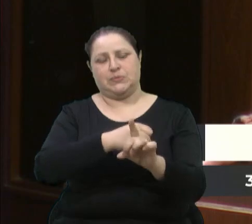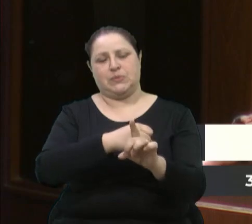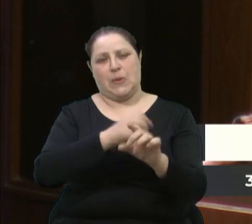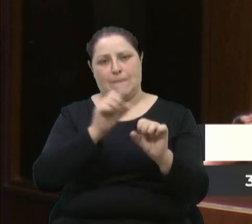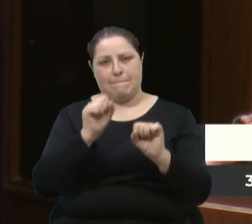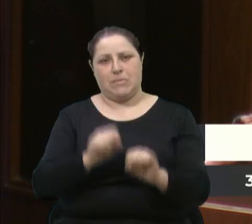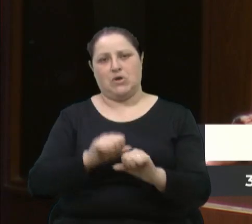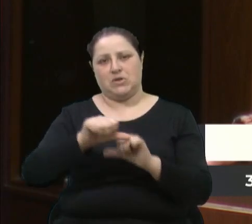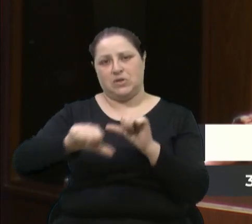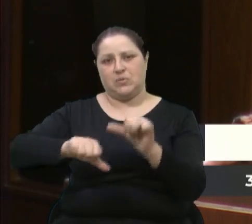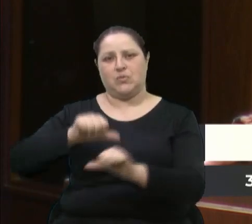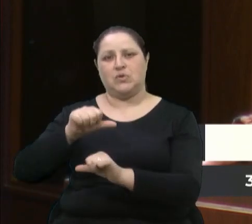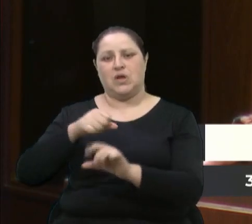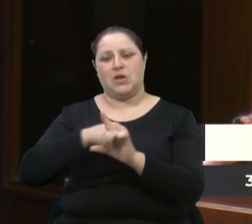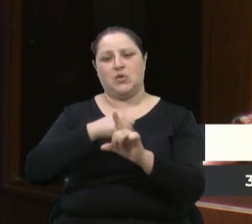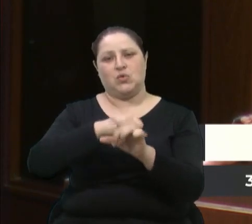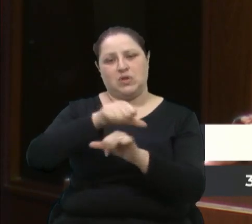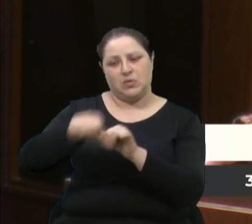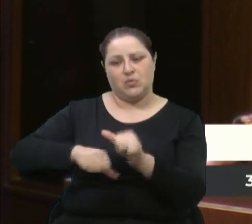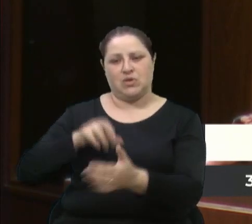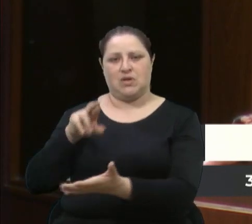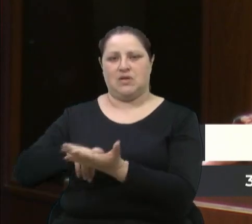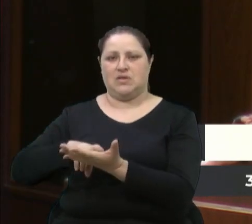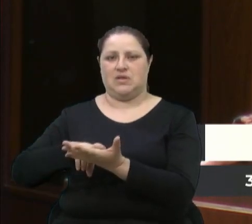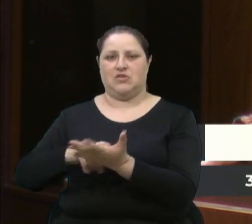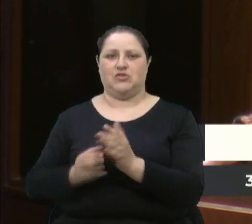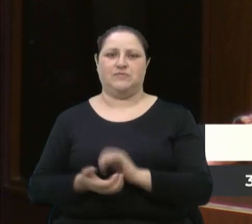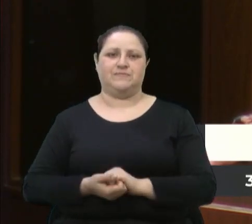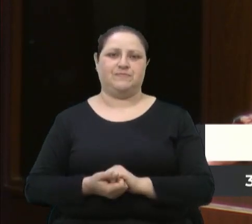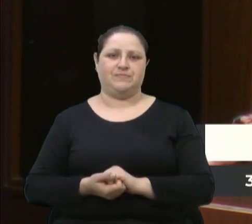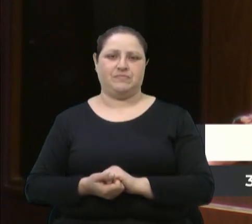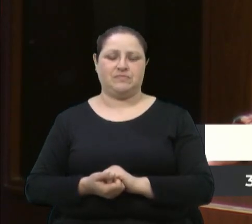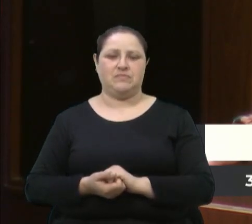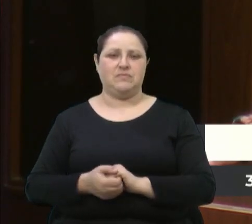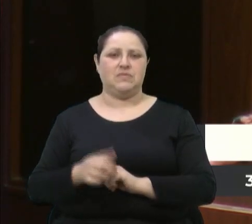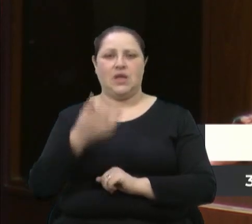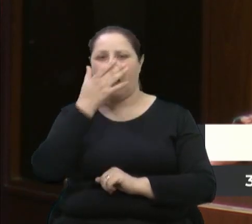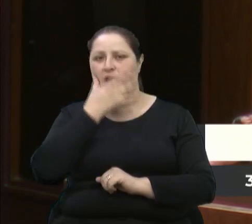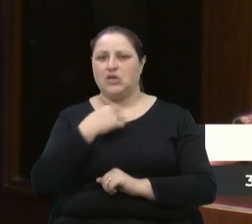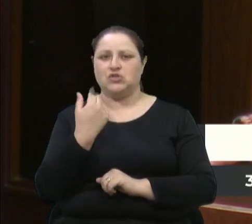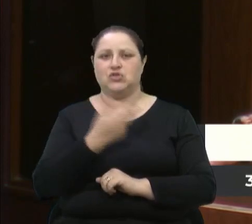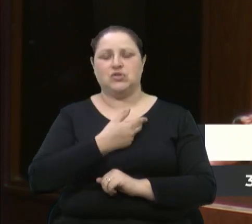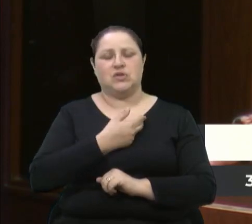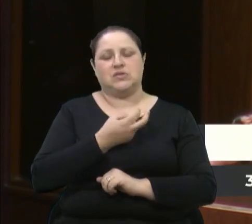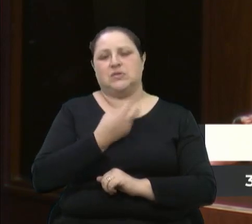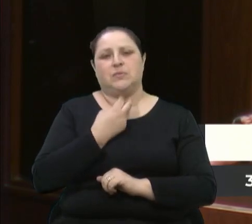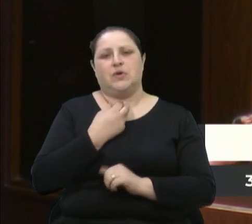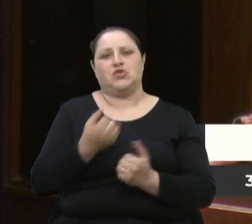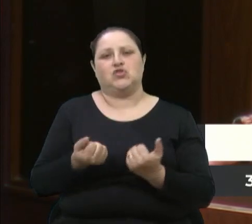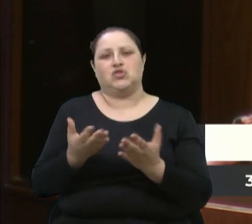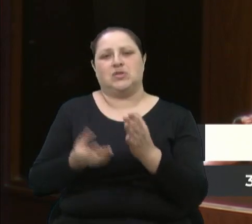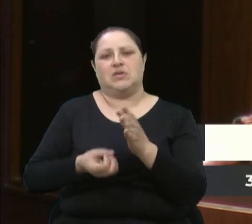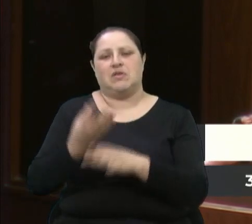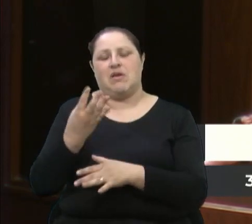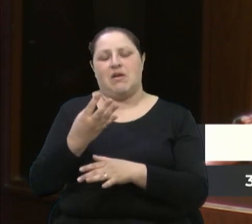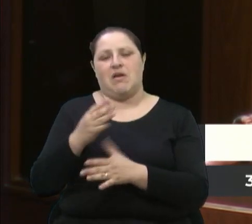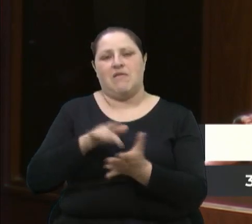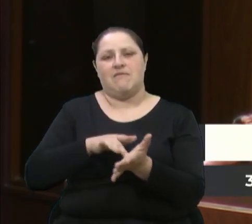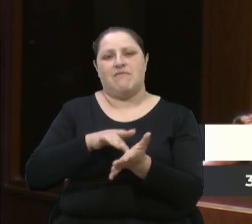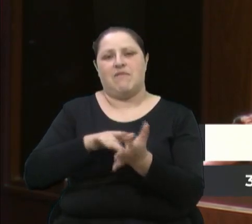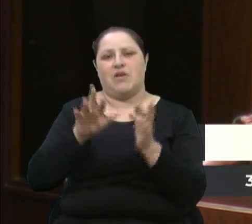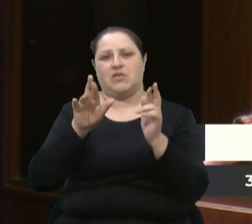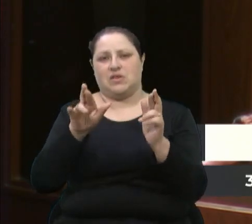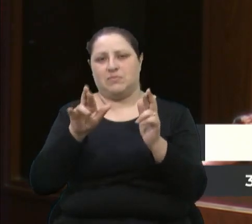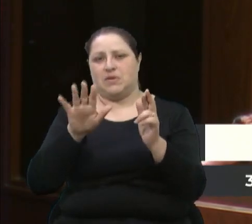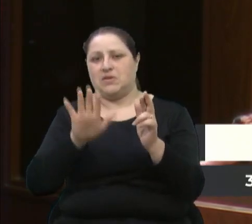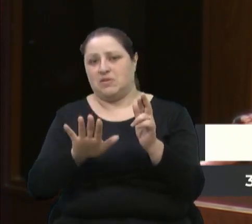tornar realidade. E eu acho que a gente não deve criar falsas esperanças de fato, mas eu acho que a